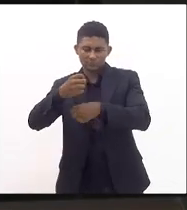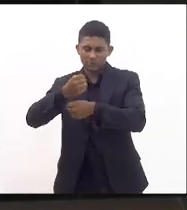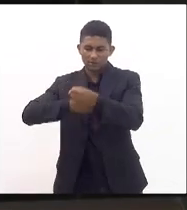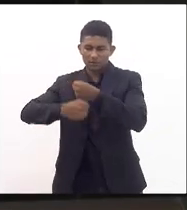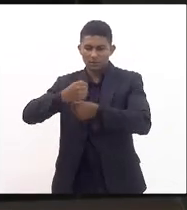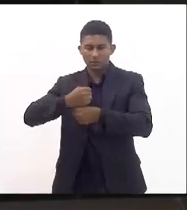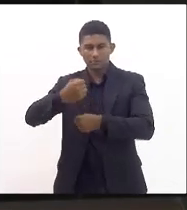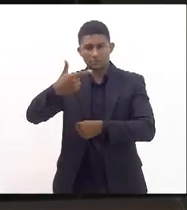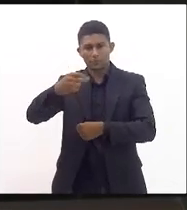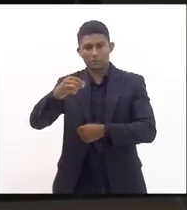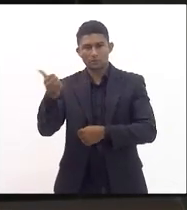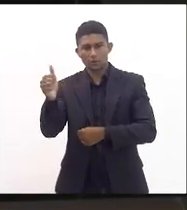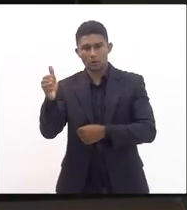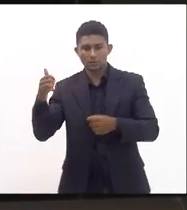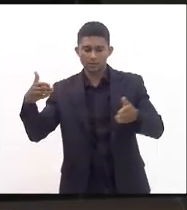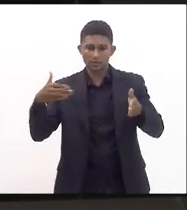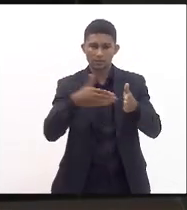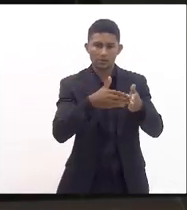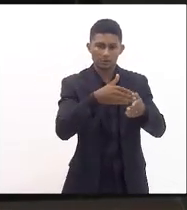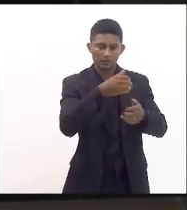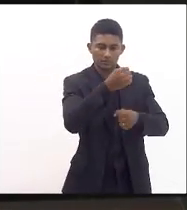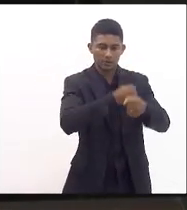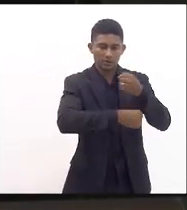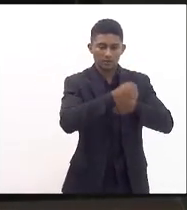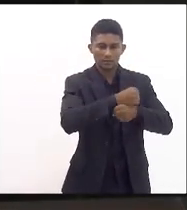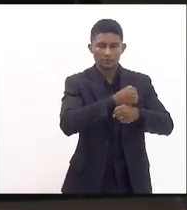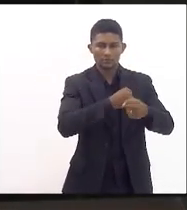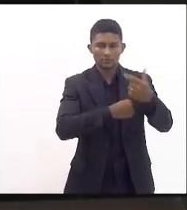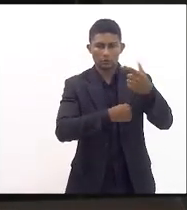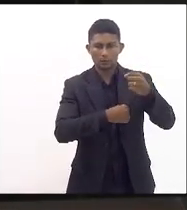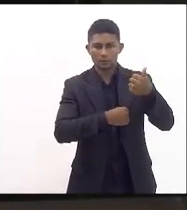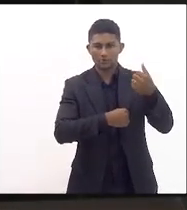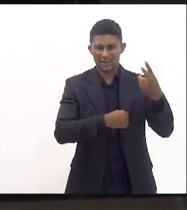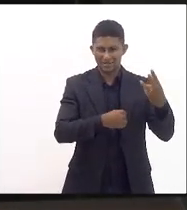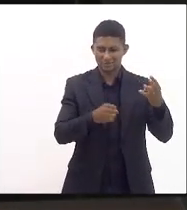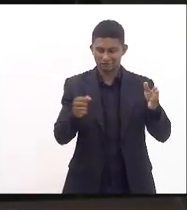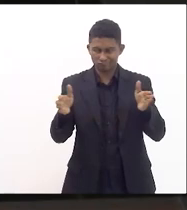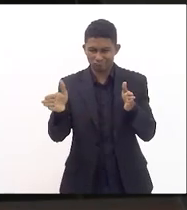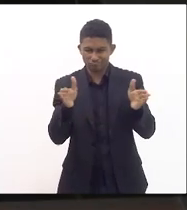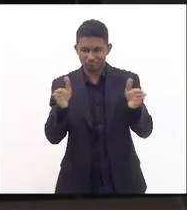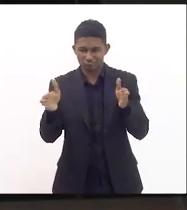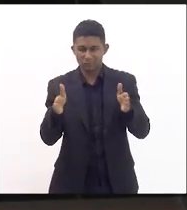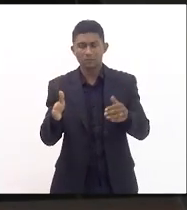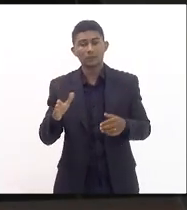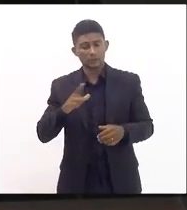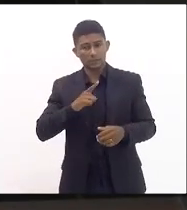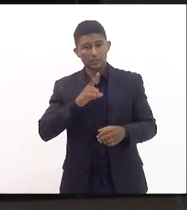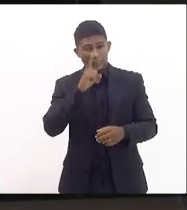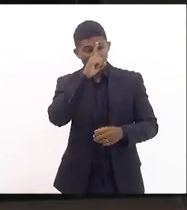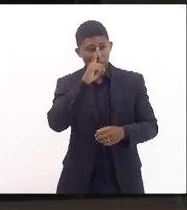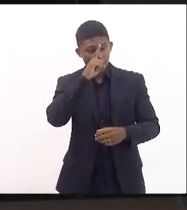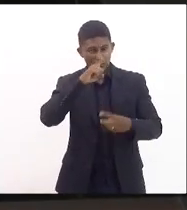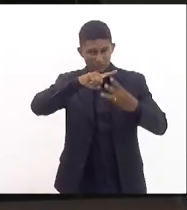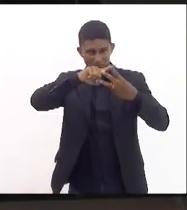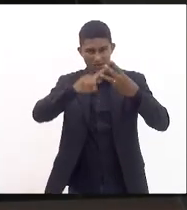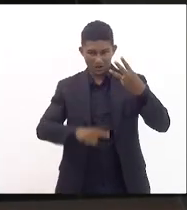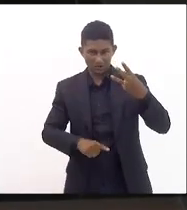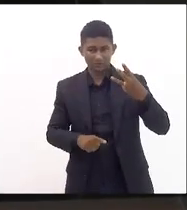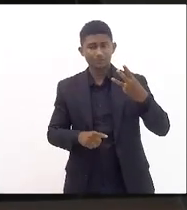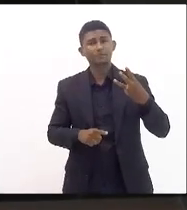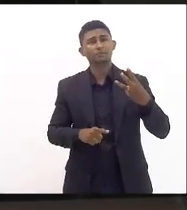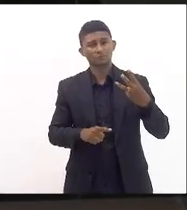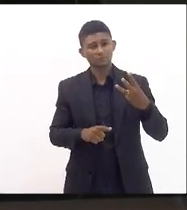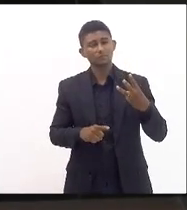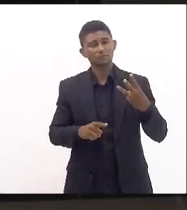e 2013, a data dessa pesquisa, considerando aí os 3 tipos de riscos que podem acarretar